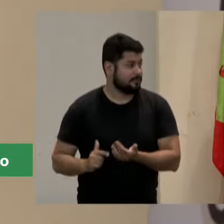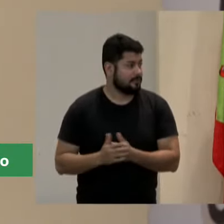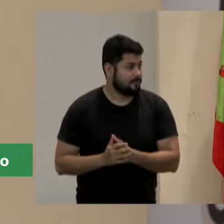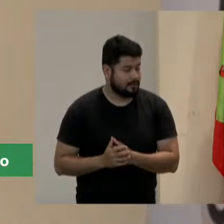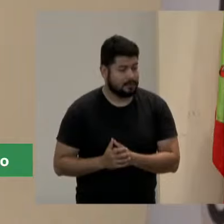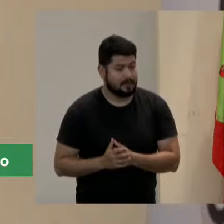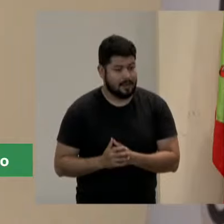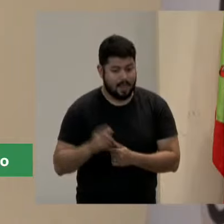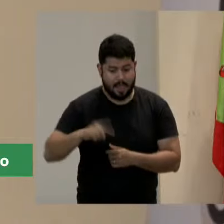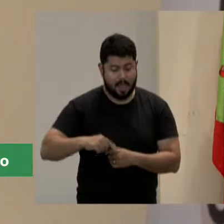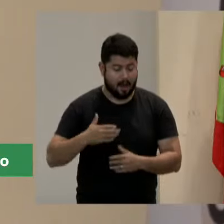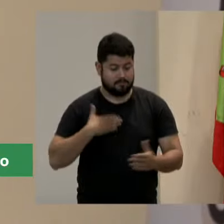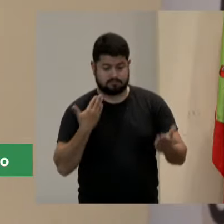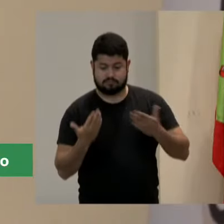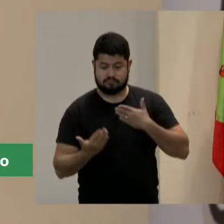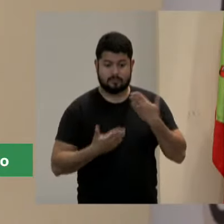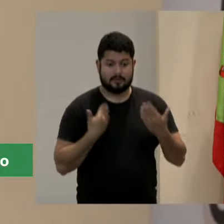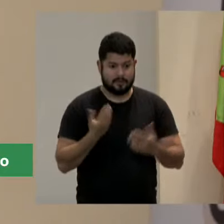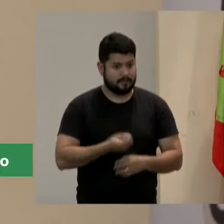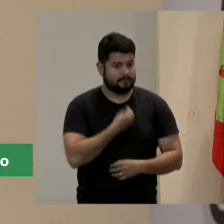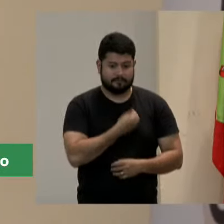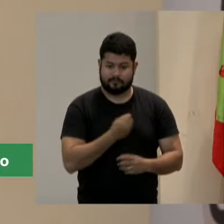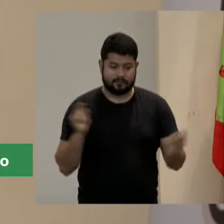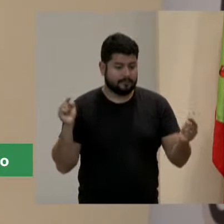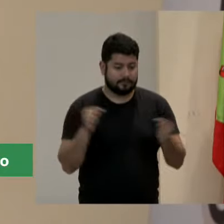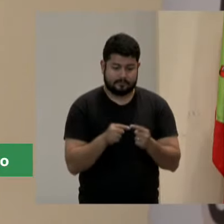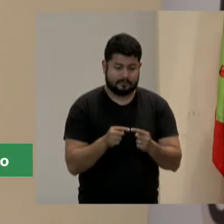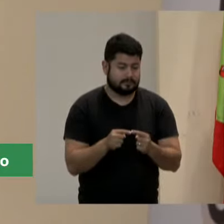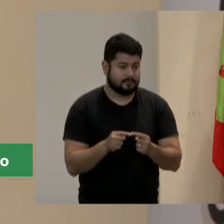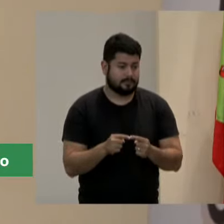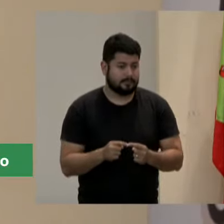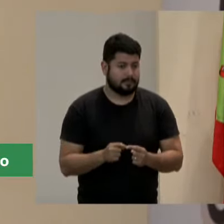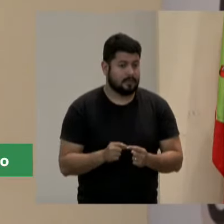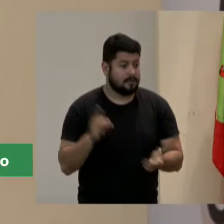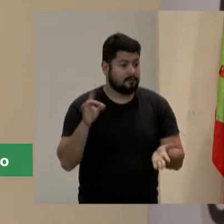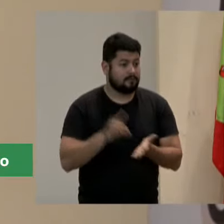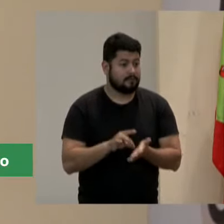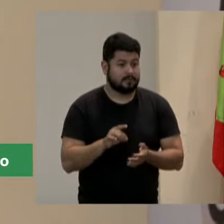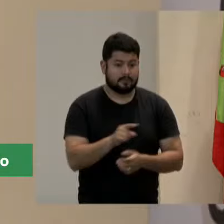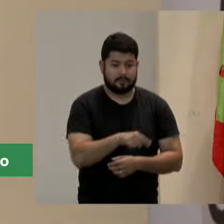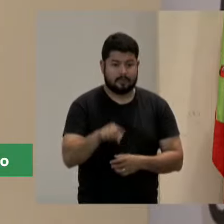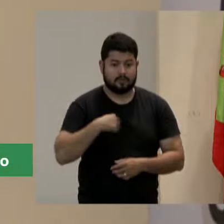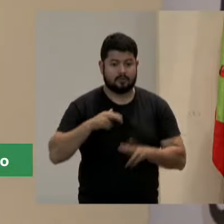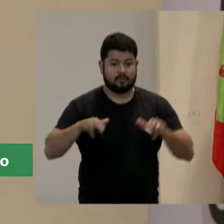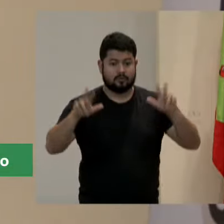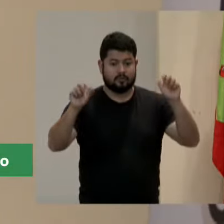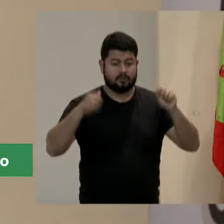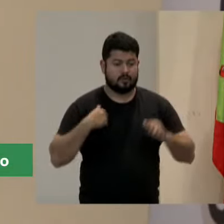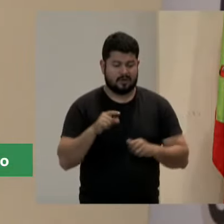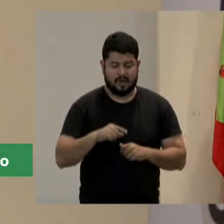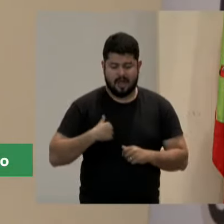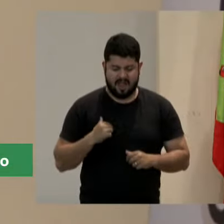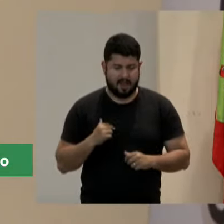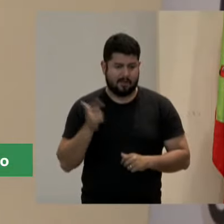reserva surpresas e o fato é que nós nunca devemos dizer que nós não somos competentes ou capazes de